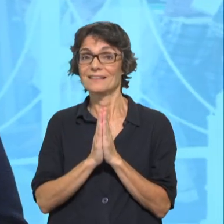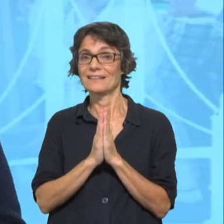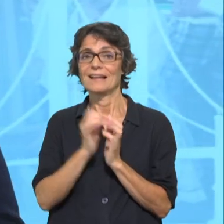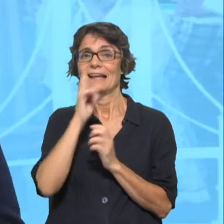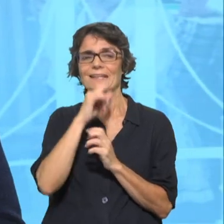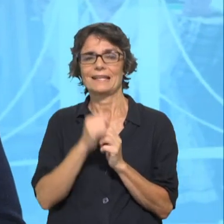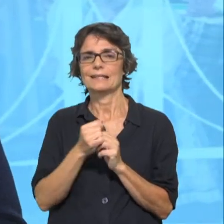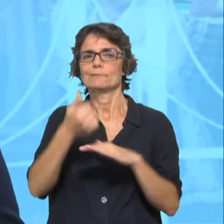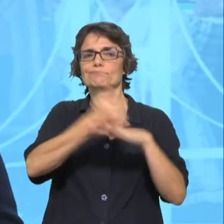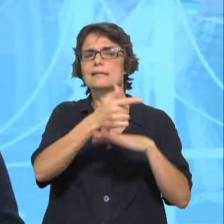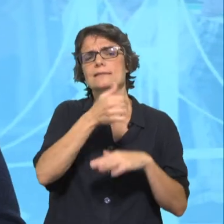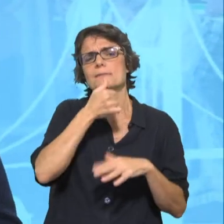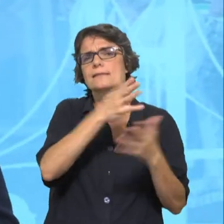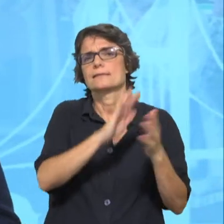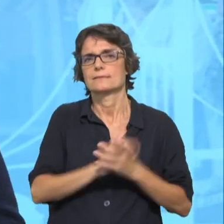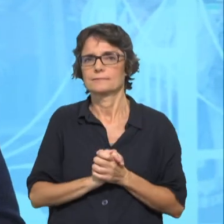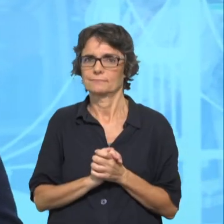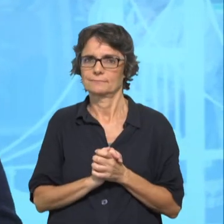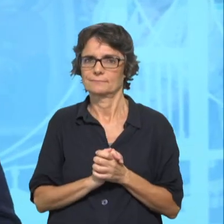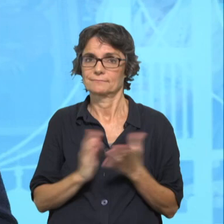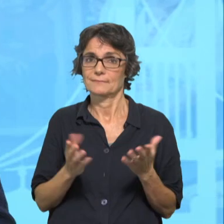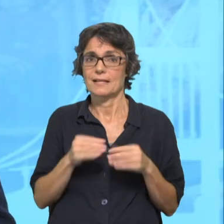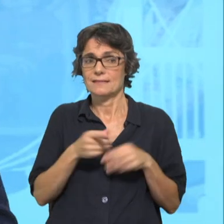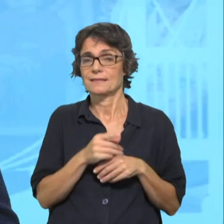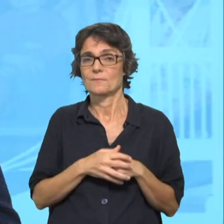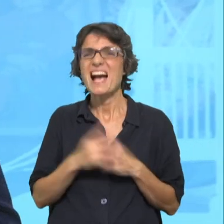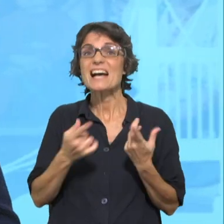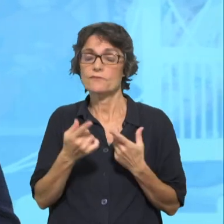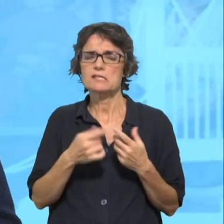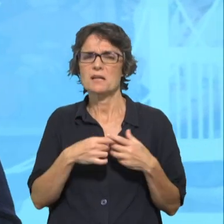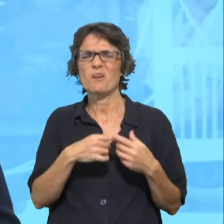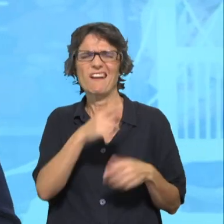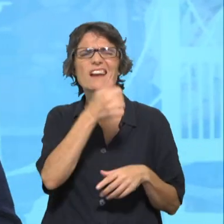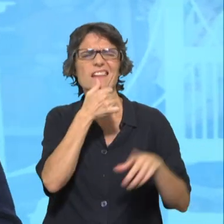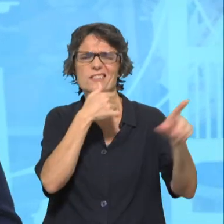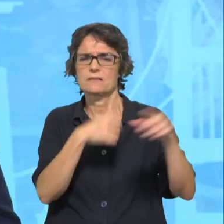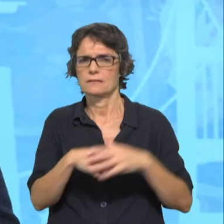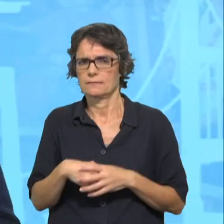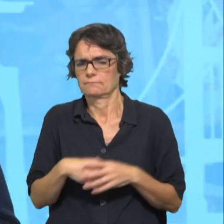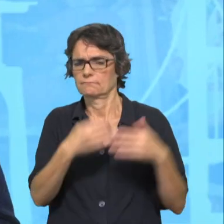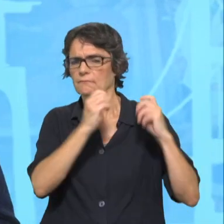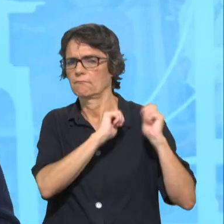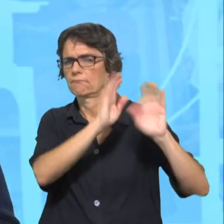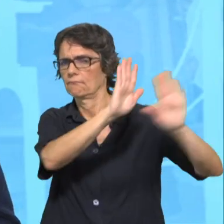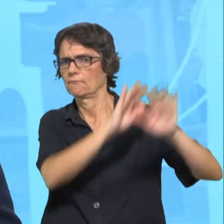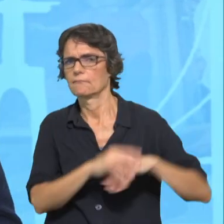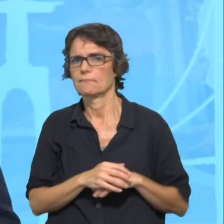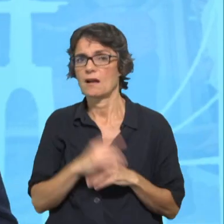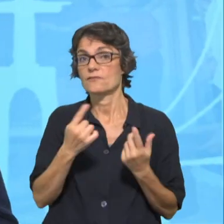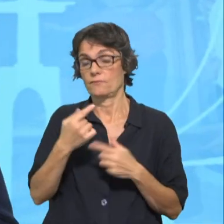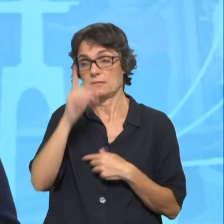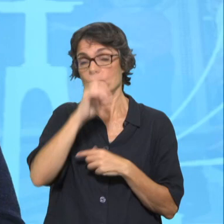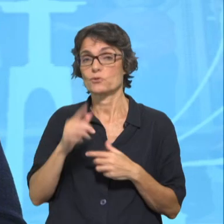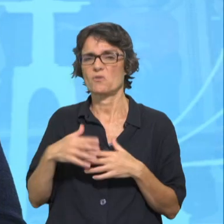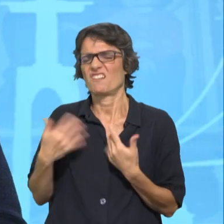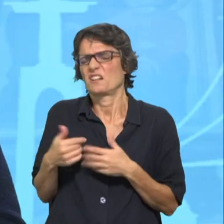manda tudo, desde as... Às vezes é tudo mais cómodo, não é? Para todos, até para os leigos. É mais cómodo para todos, às